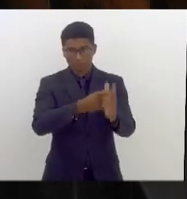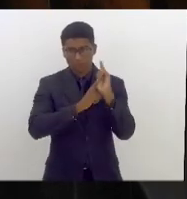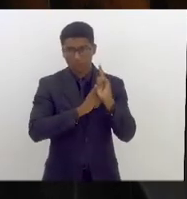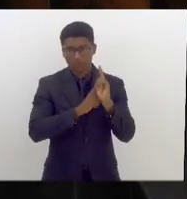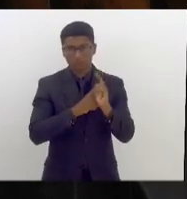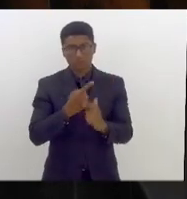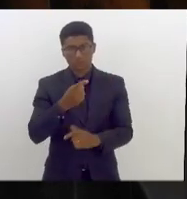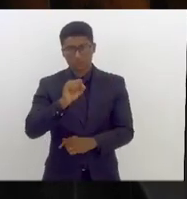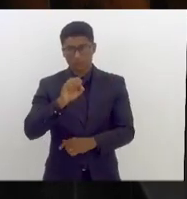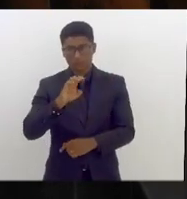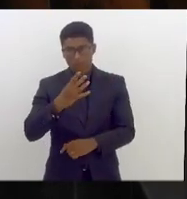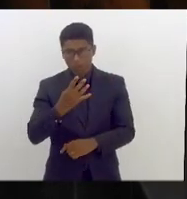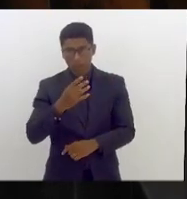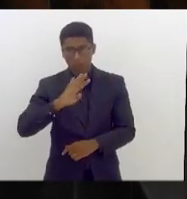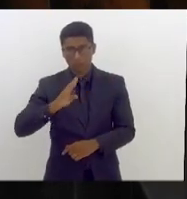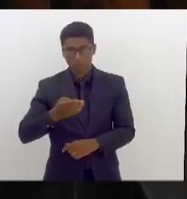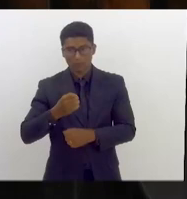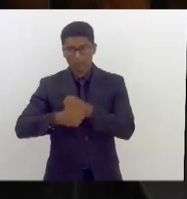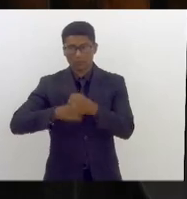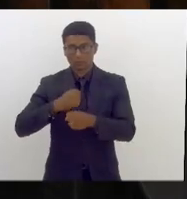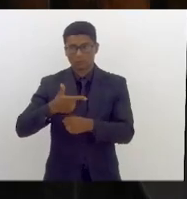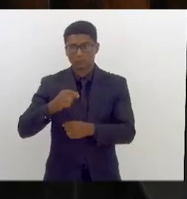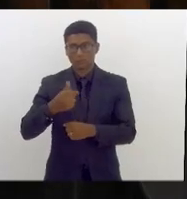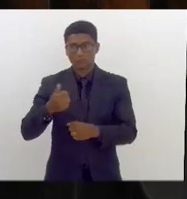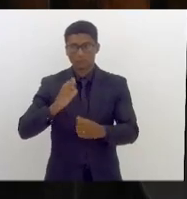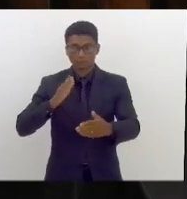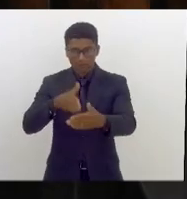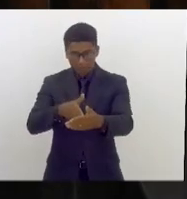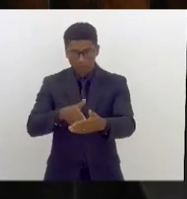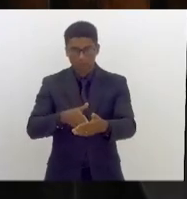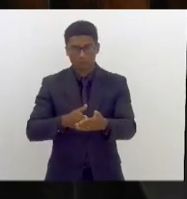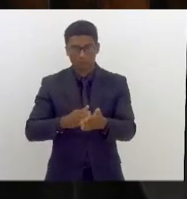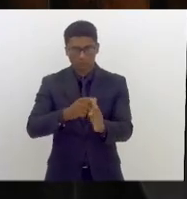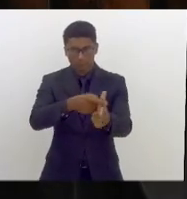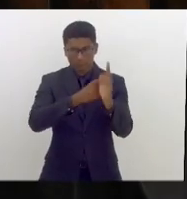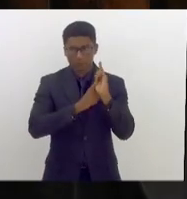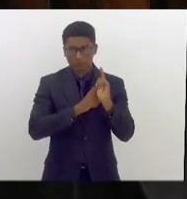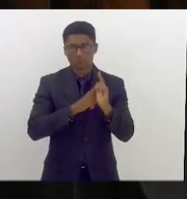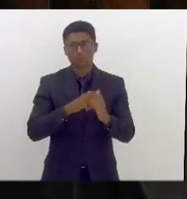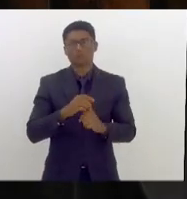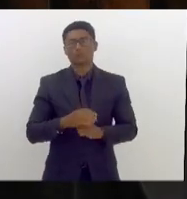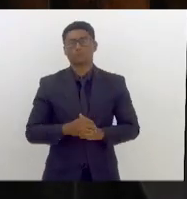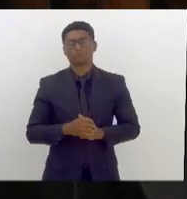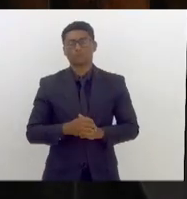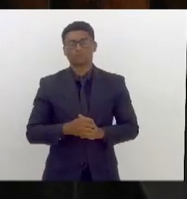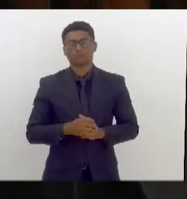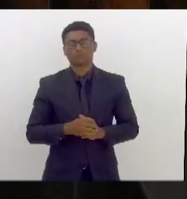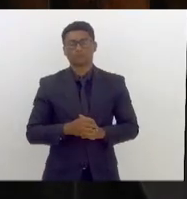184 bi, no final de 2021, segundo a Secretaria de Fazenda, o Estado devia